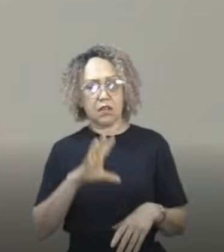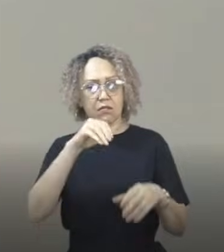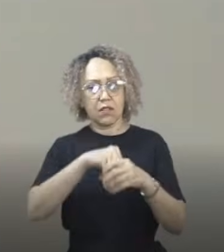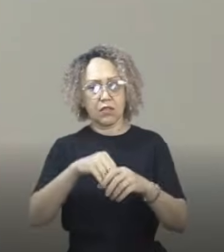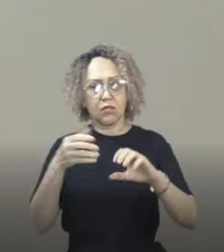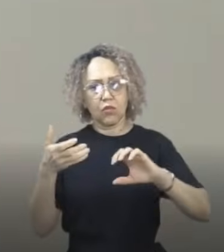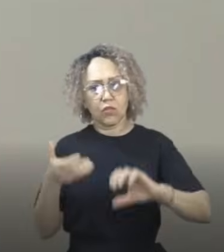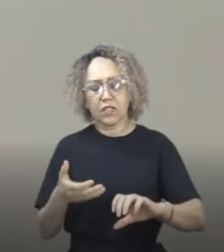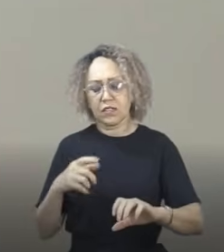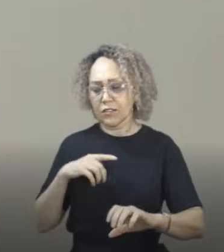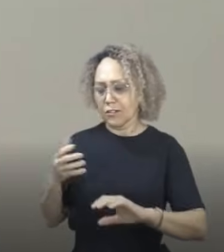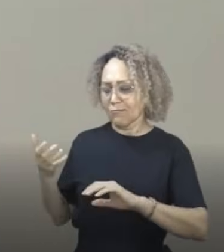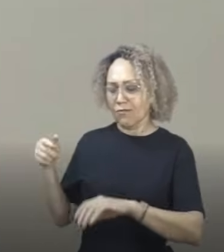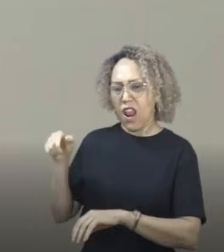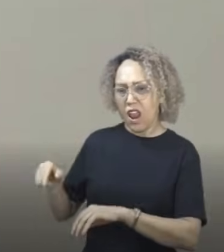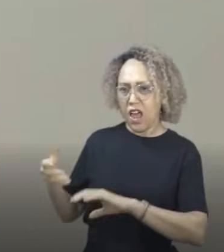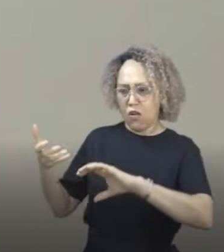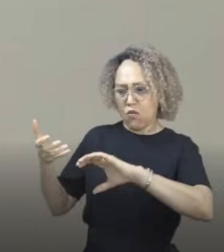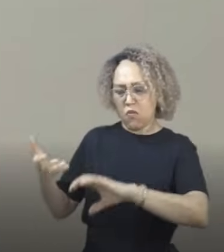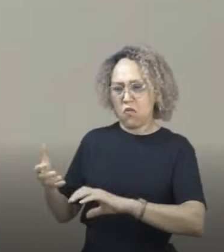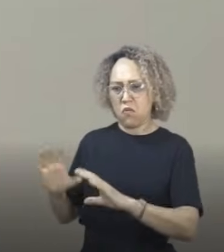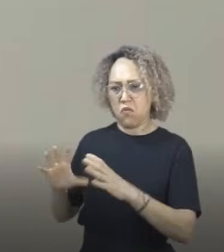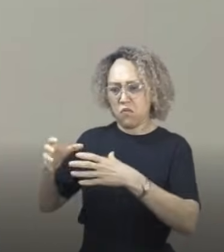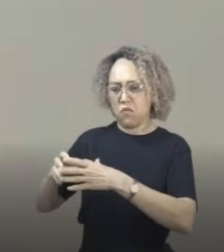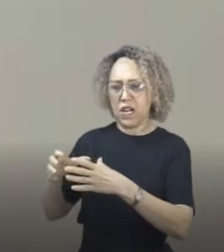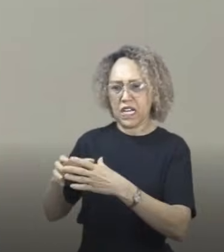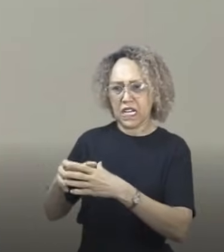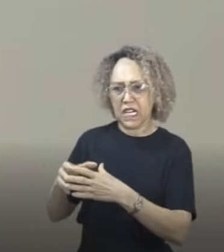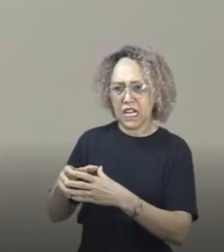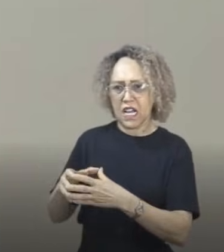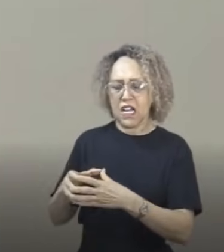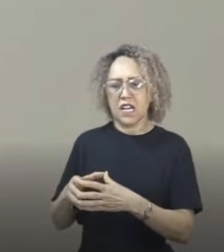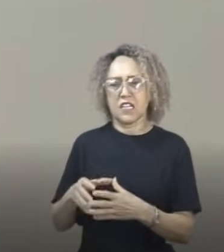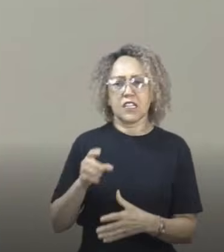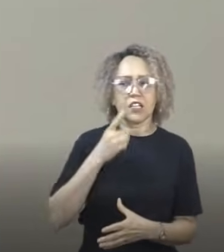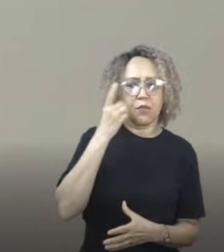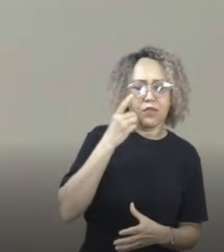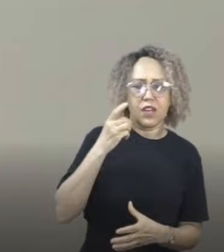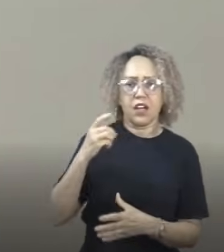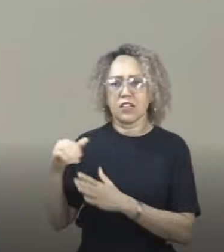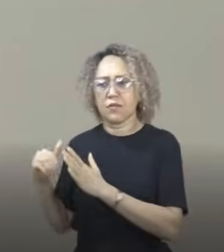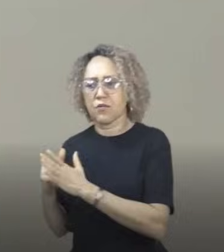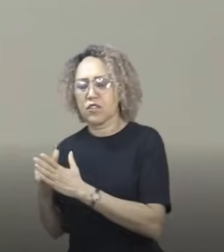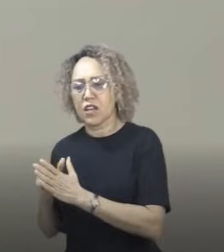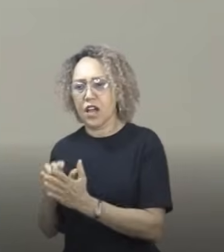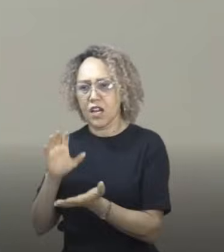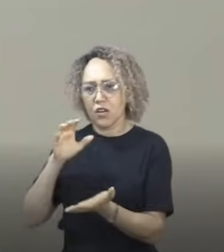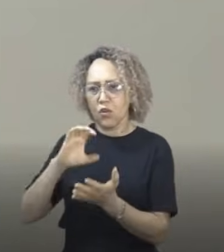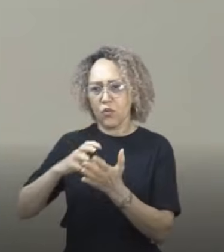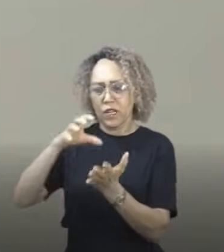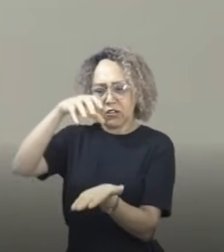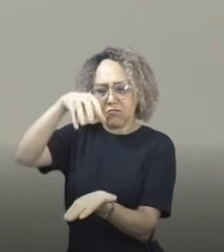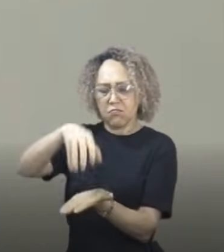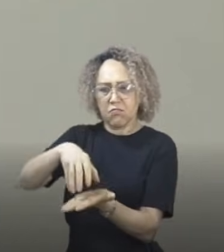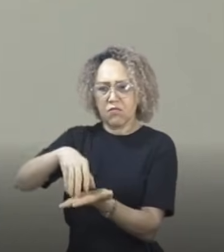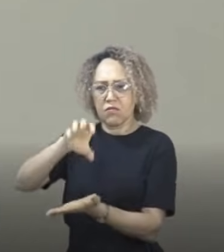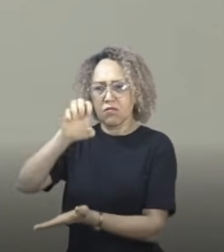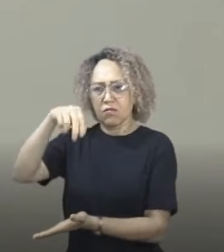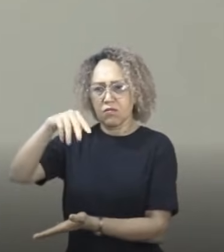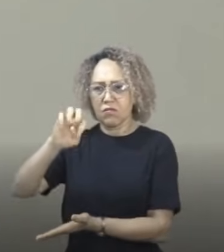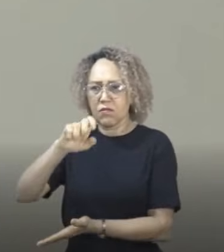uma bancada ruralista em especial, tá? Uma boa parte do Centrão, que trabalha na